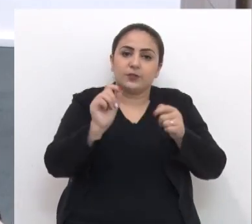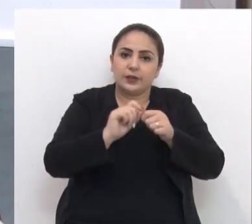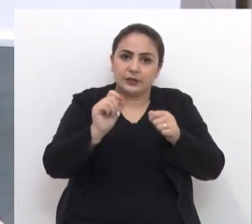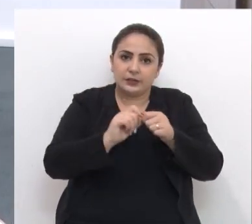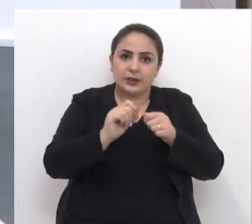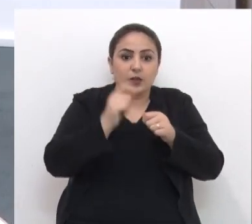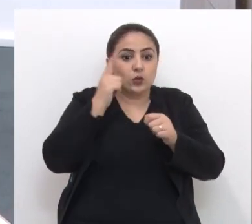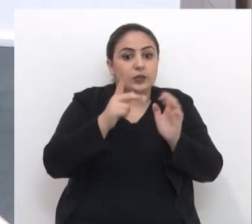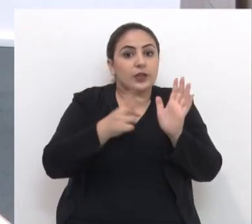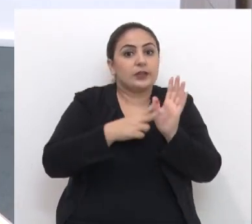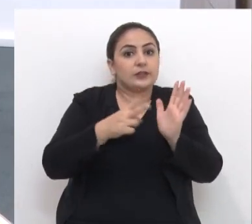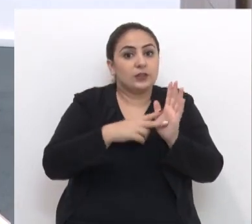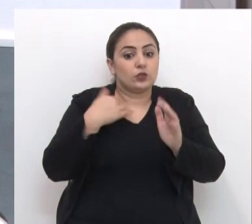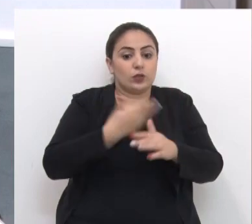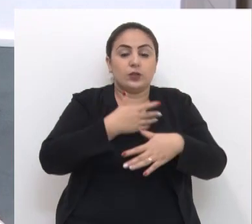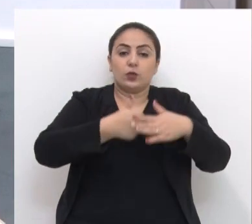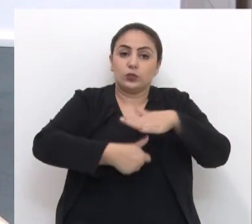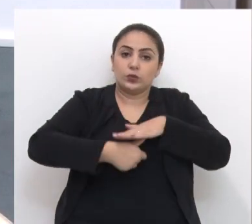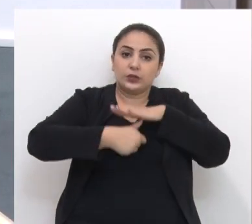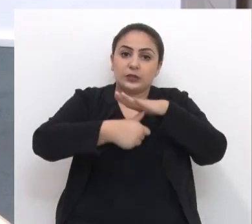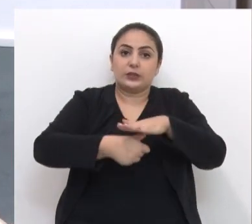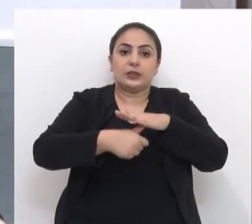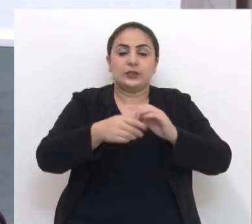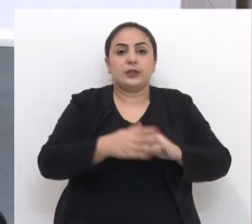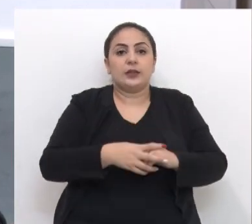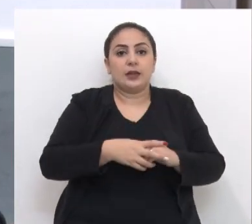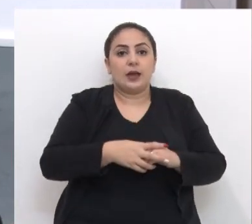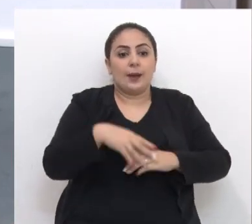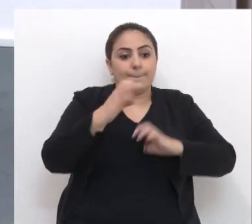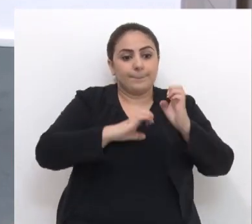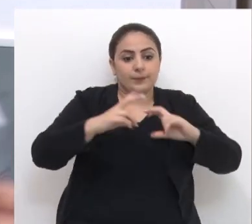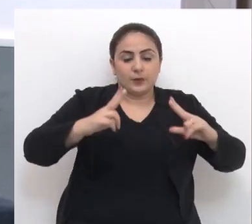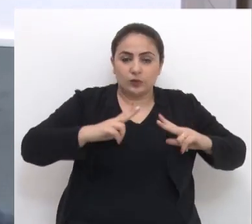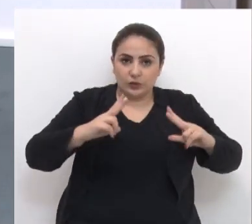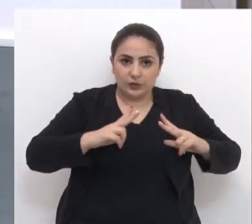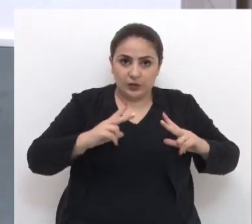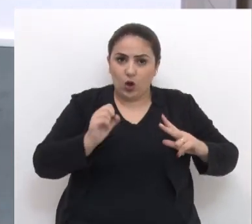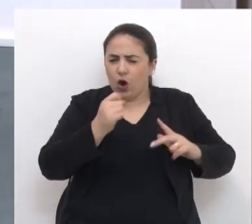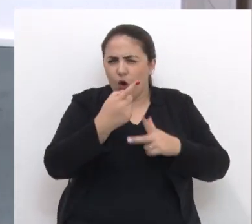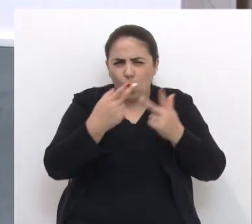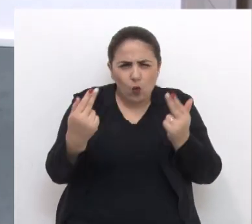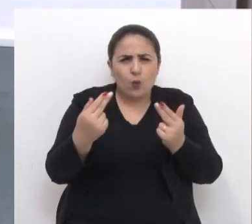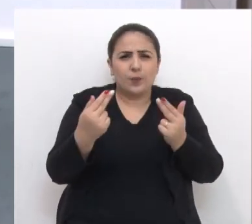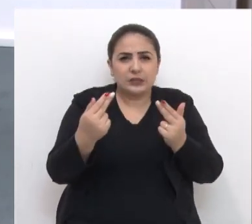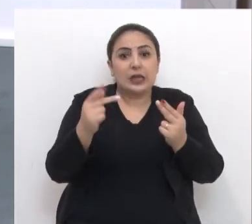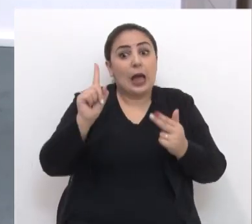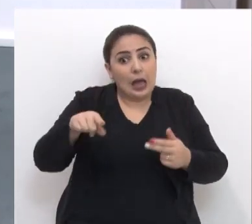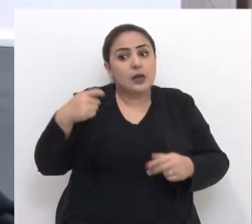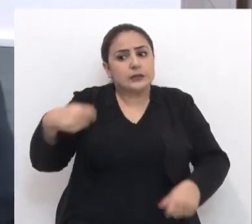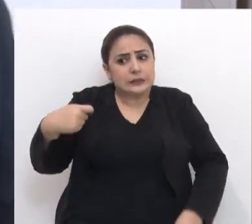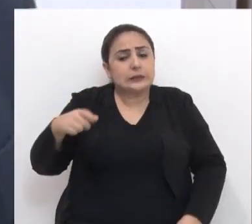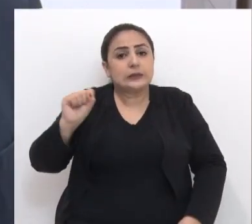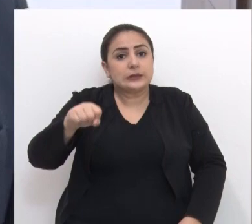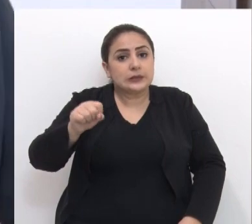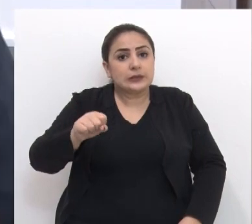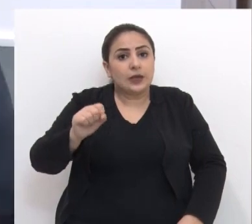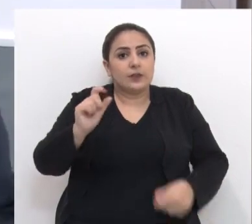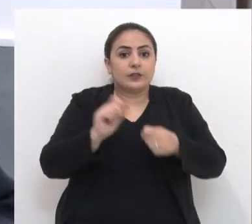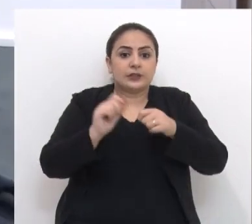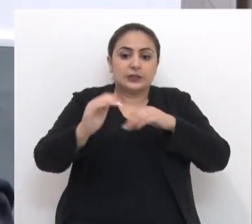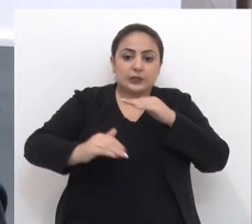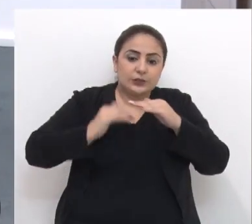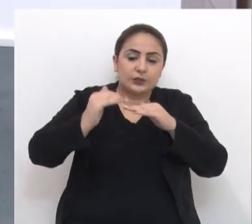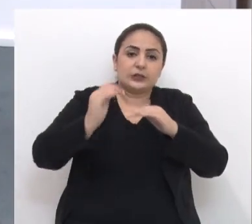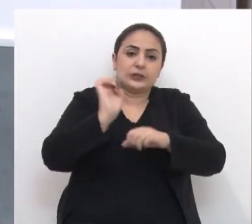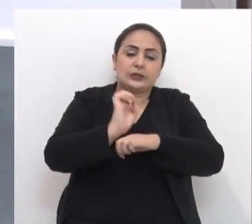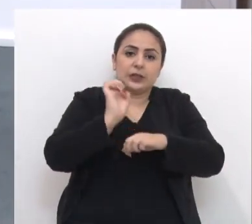levante e chame a atenção das nossas autoridades. A privatização, tem algumas privatizações que é necessário a nível